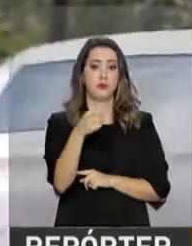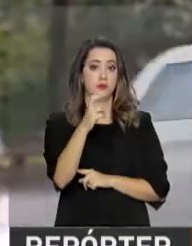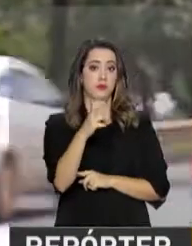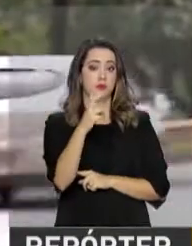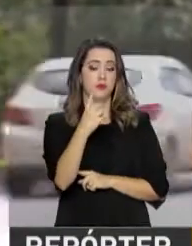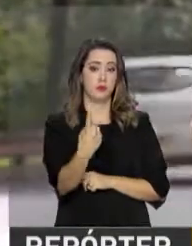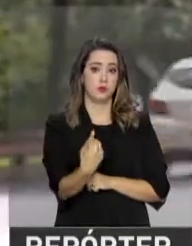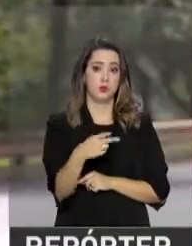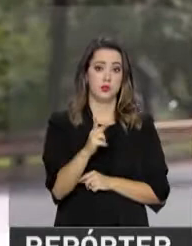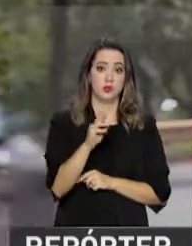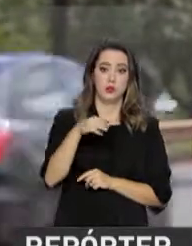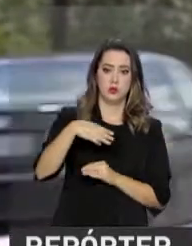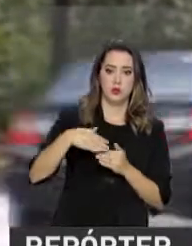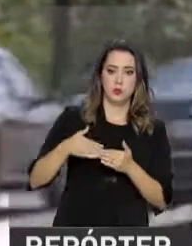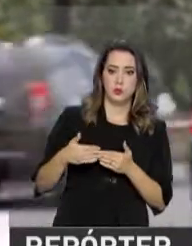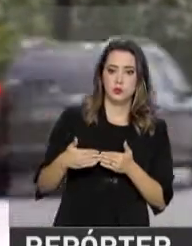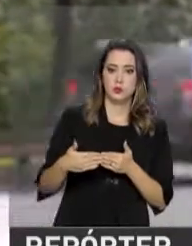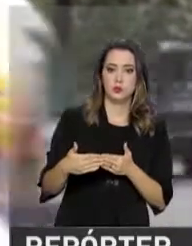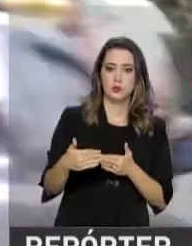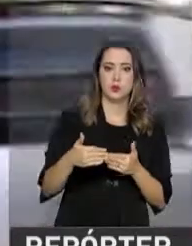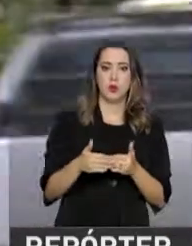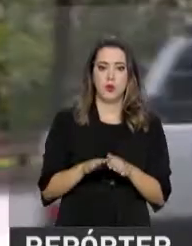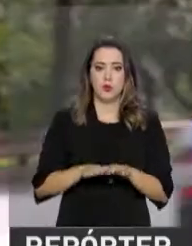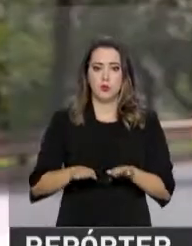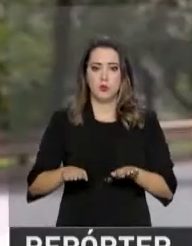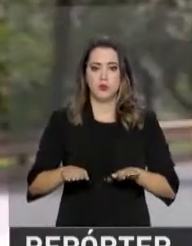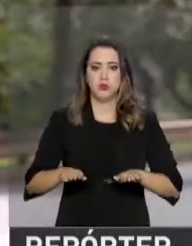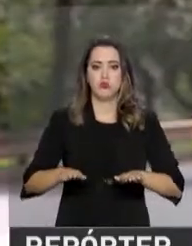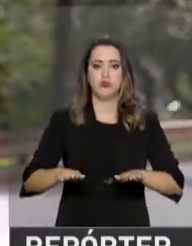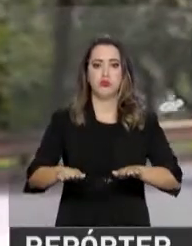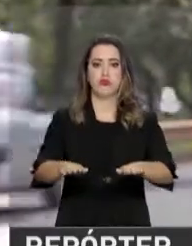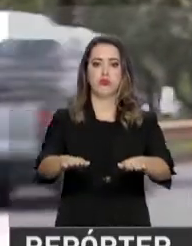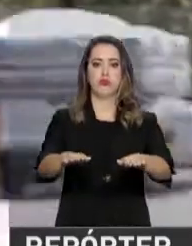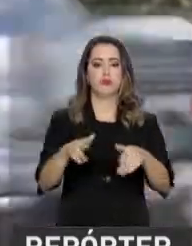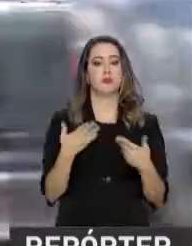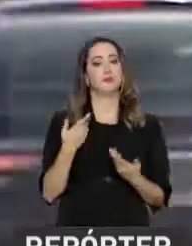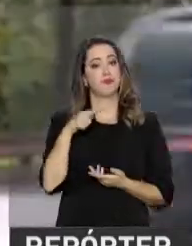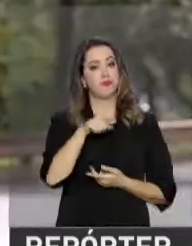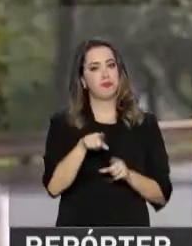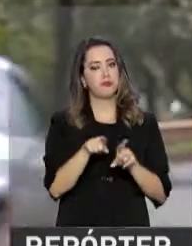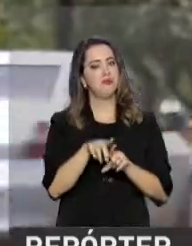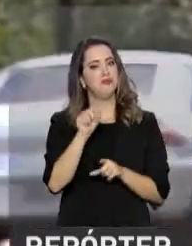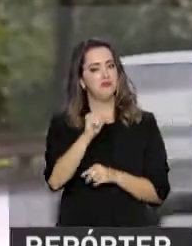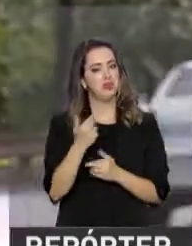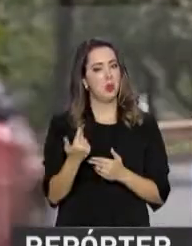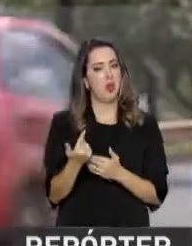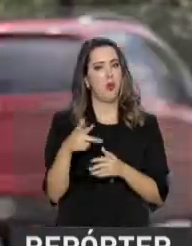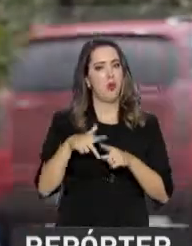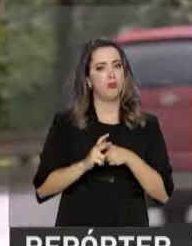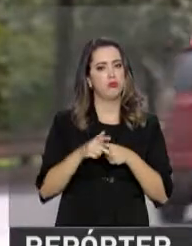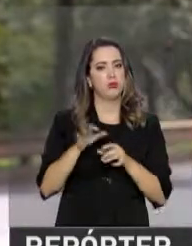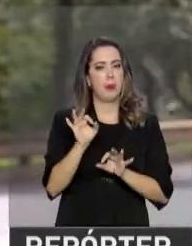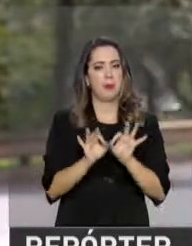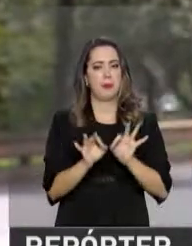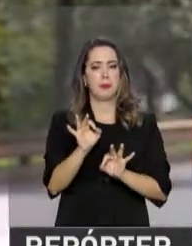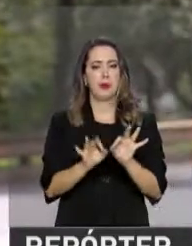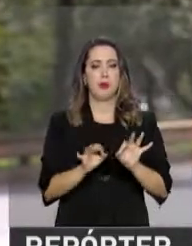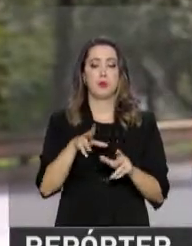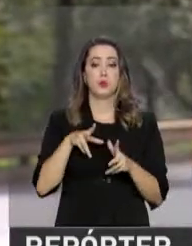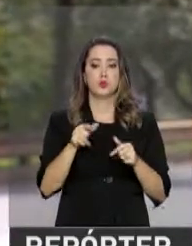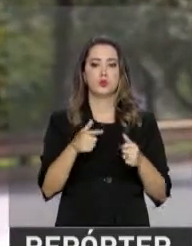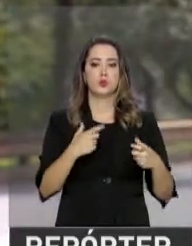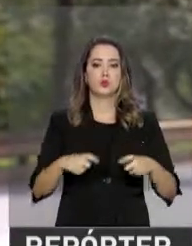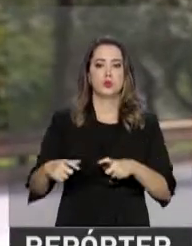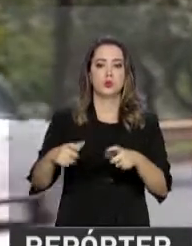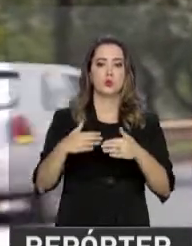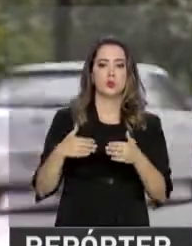pavimentadas ou duplicadas o ministério dos transportes também garantiu contratos de manutenção para 91% da